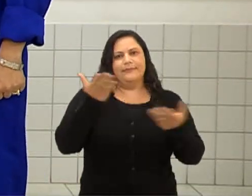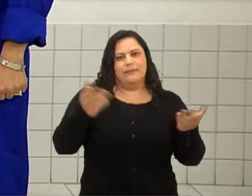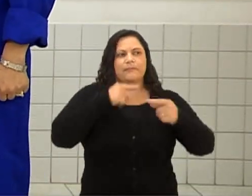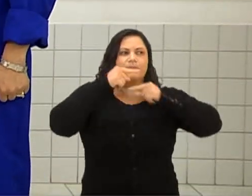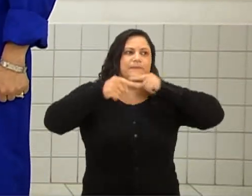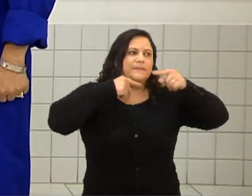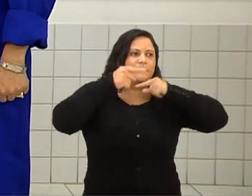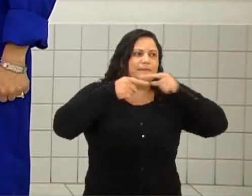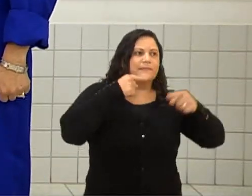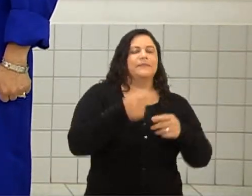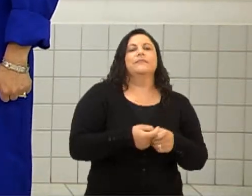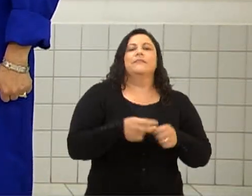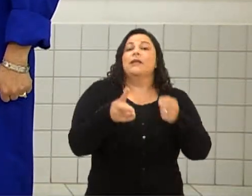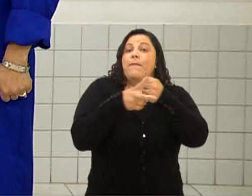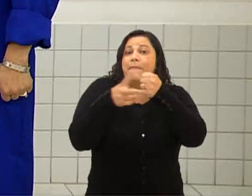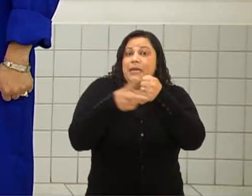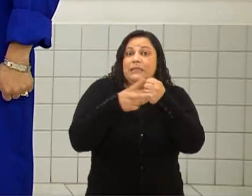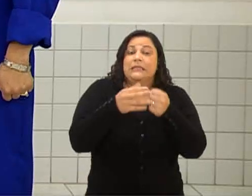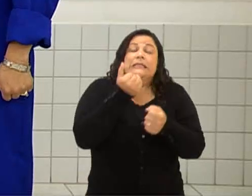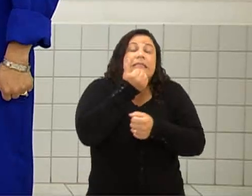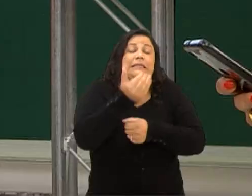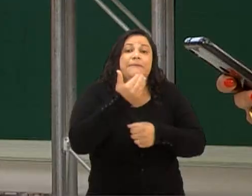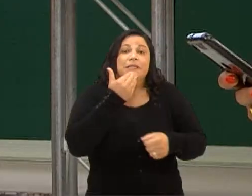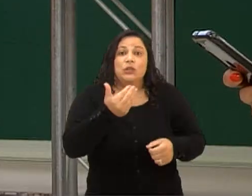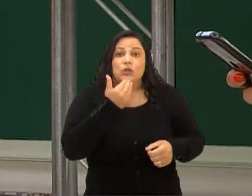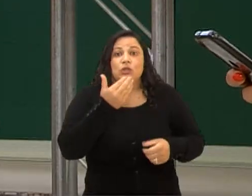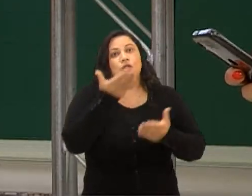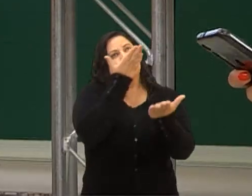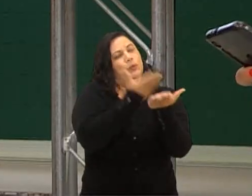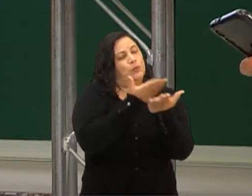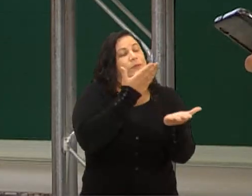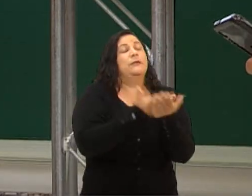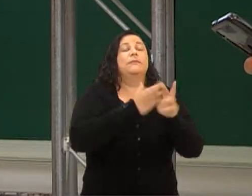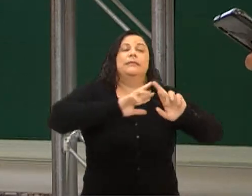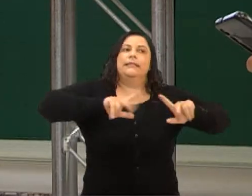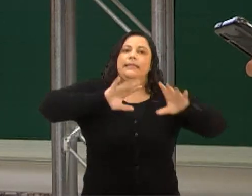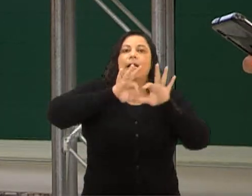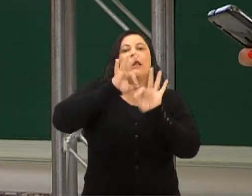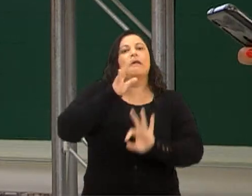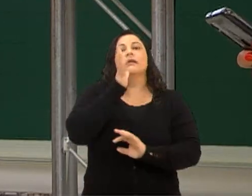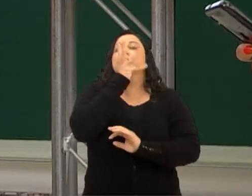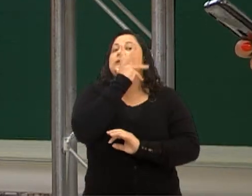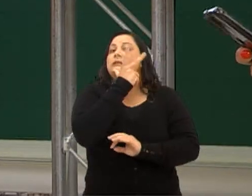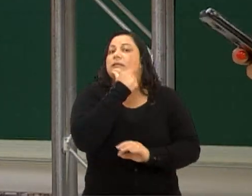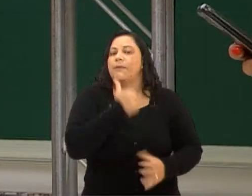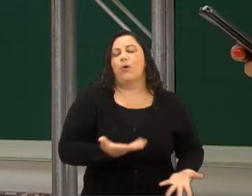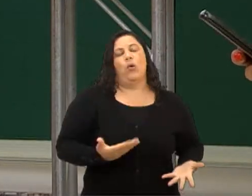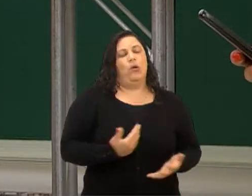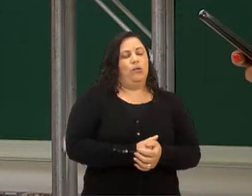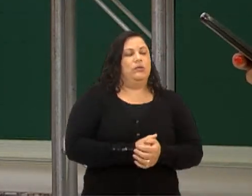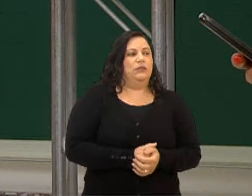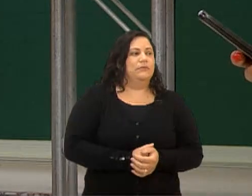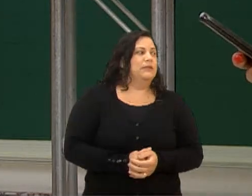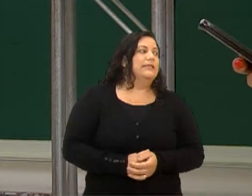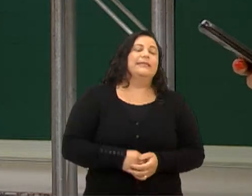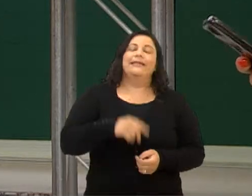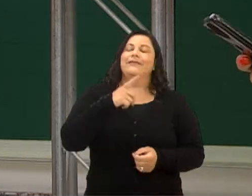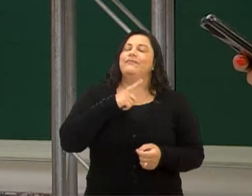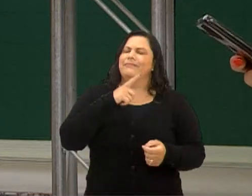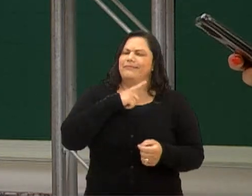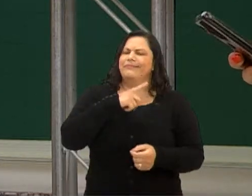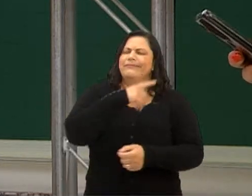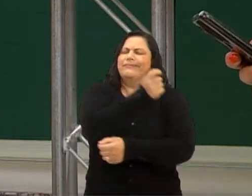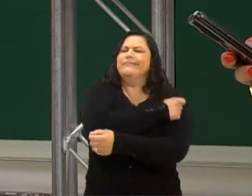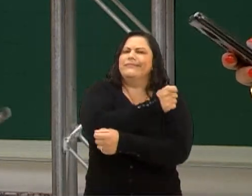porque cada tempo verbal desses que vocês solicitam é uma aula, né? Teve um aluno aqui que perguntou do discurso direto e indireto, né? Então a